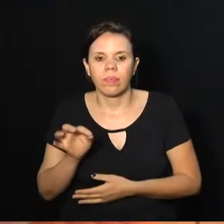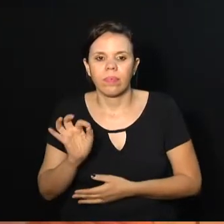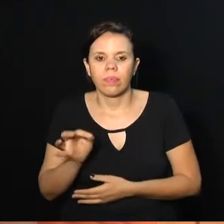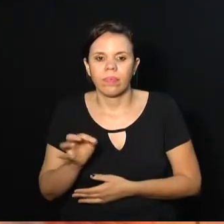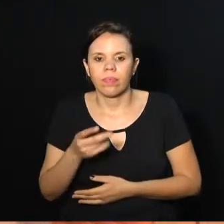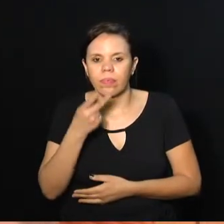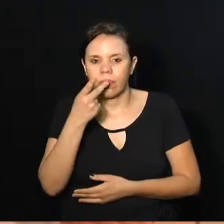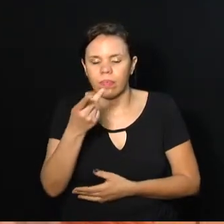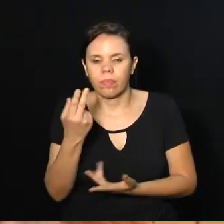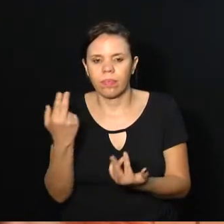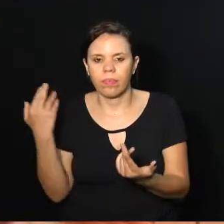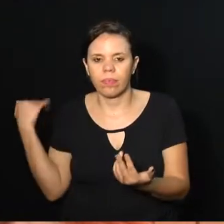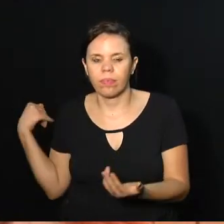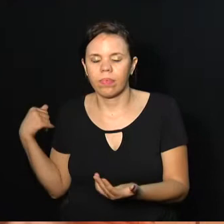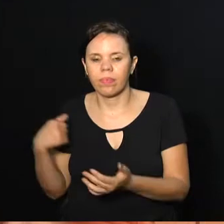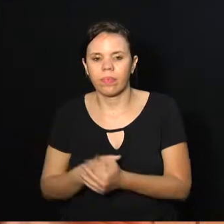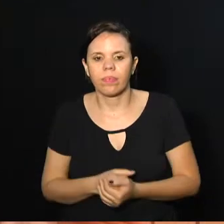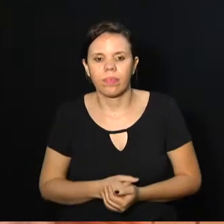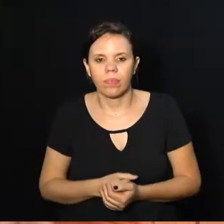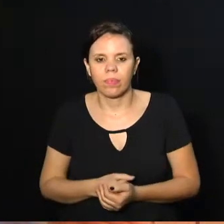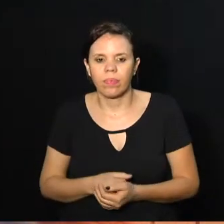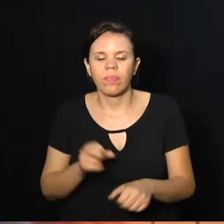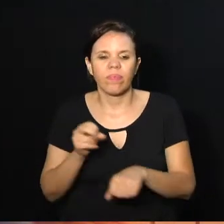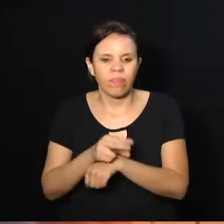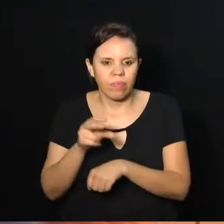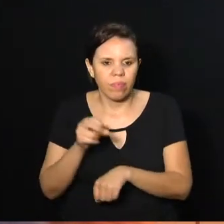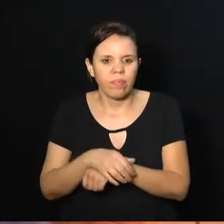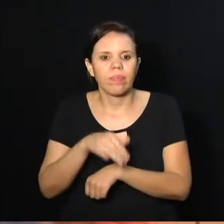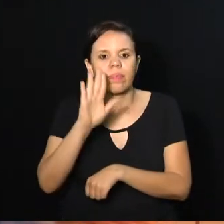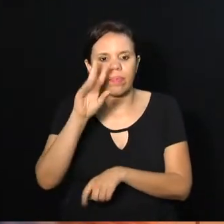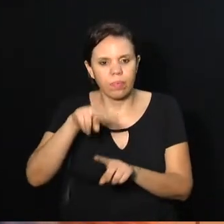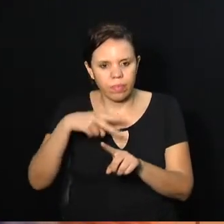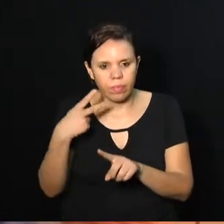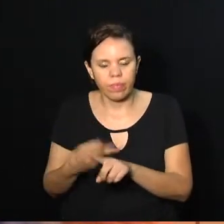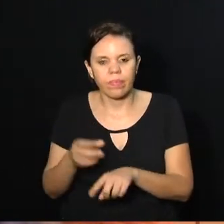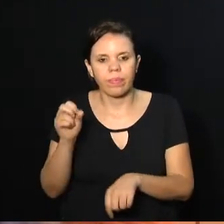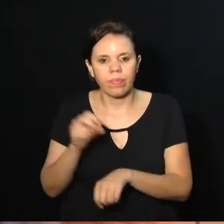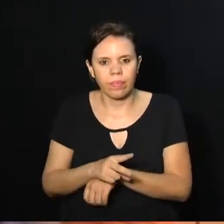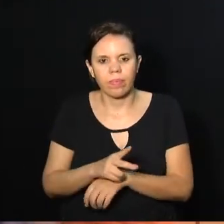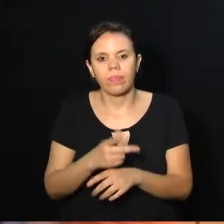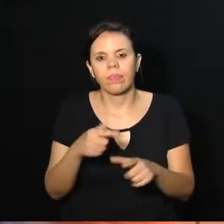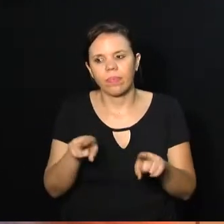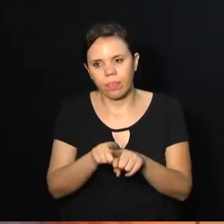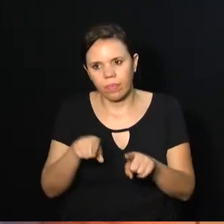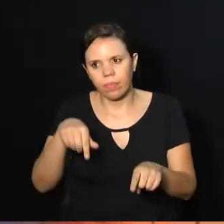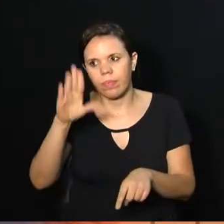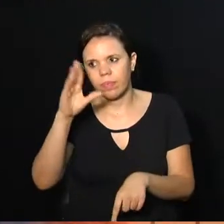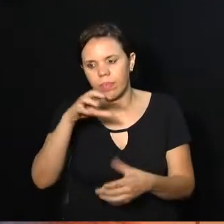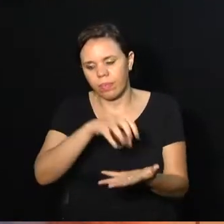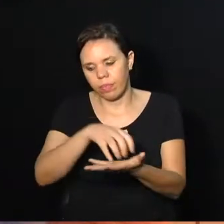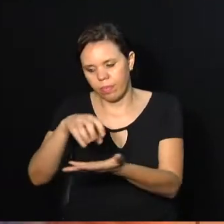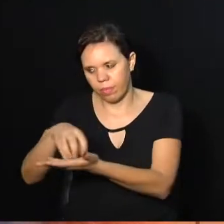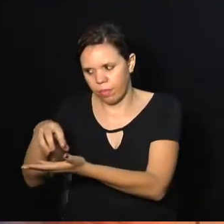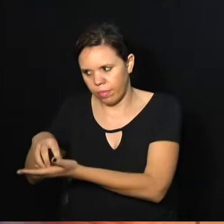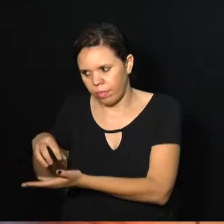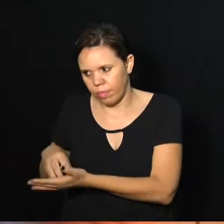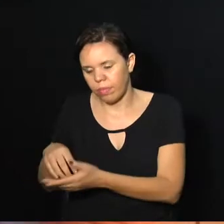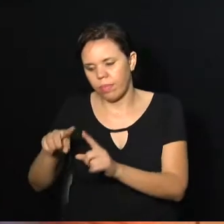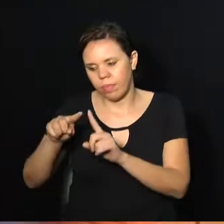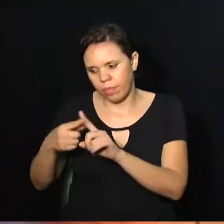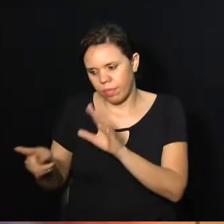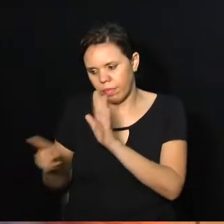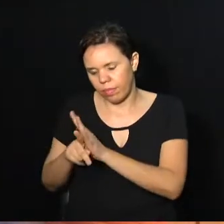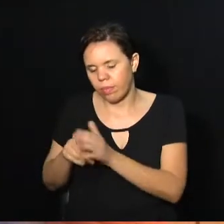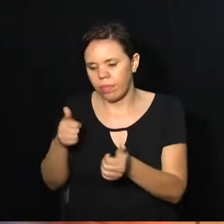falei mesmo, né? Que vagas, mais vagas, né? Mais casas das gestantes, né? Para acompanhar aí